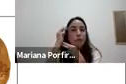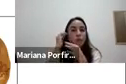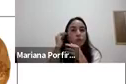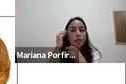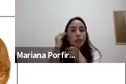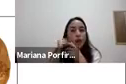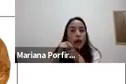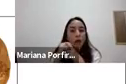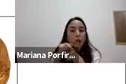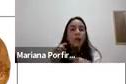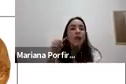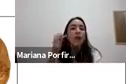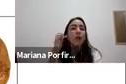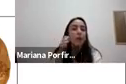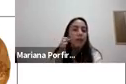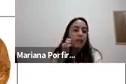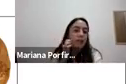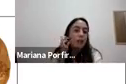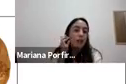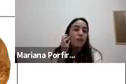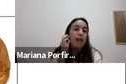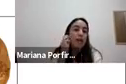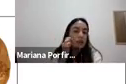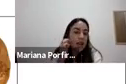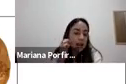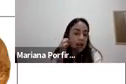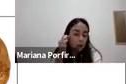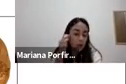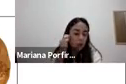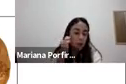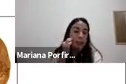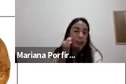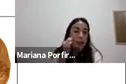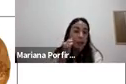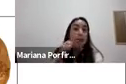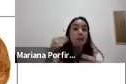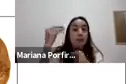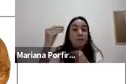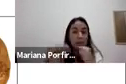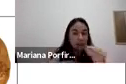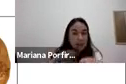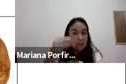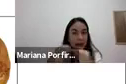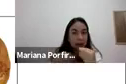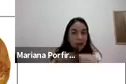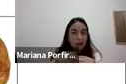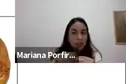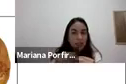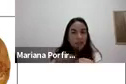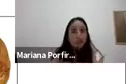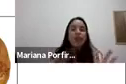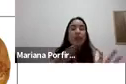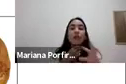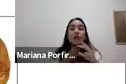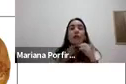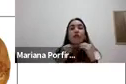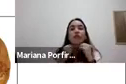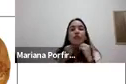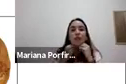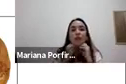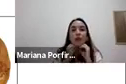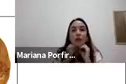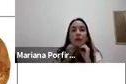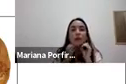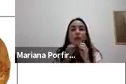junto com o músculo temporal. O pterigóide medial e o lateral também fazem parte disso. E os